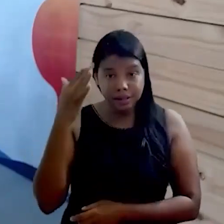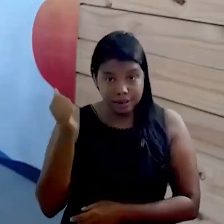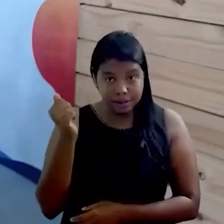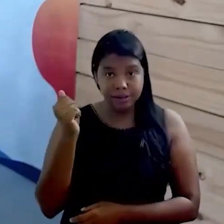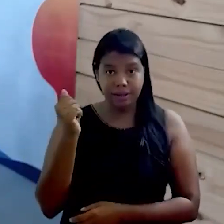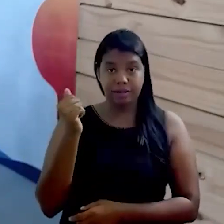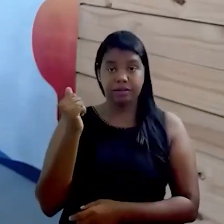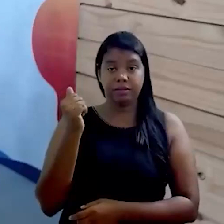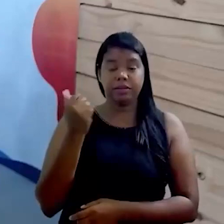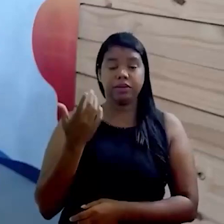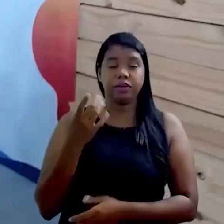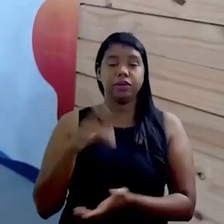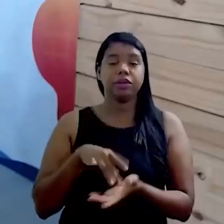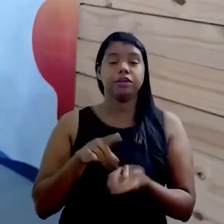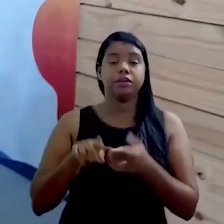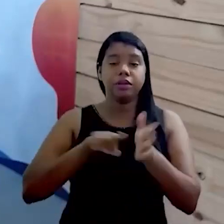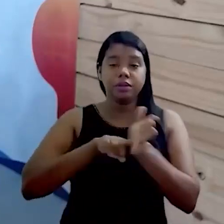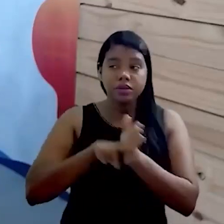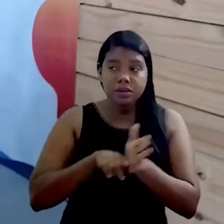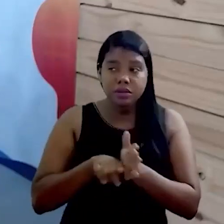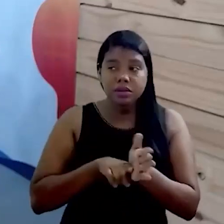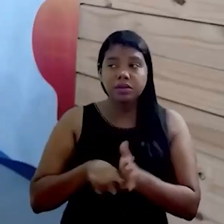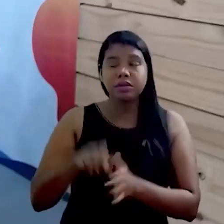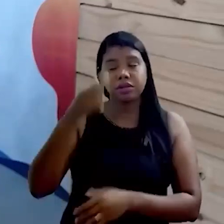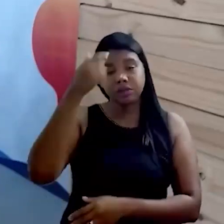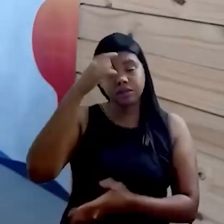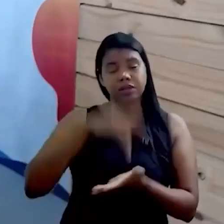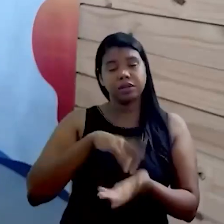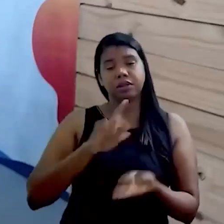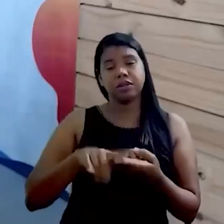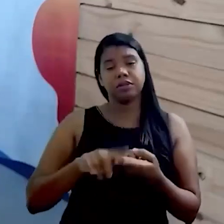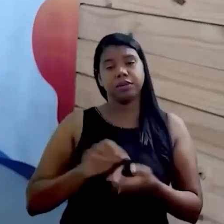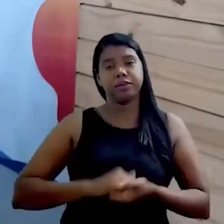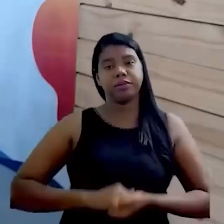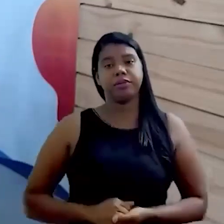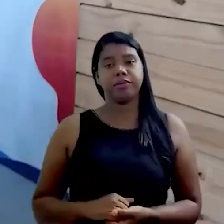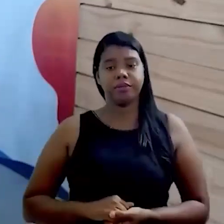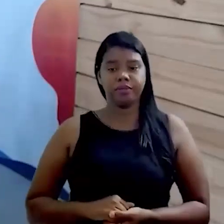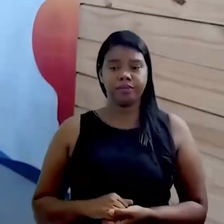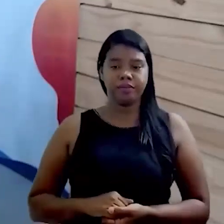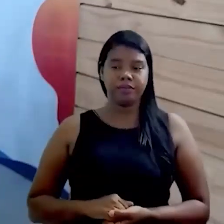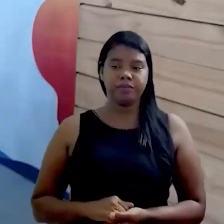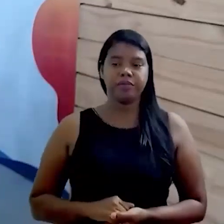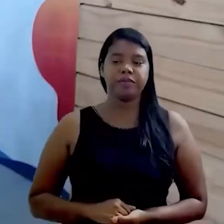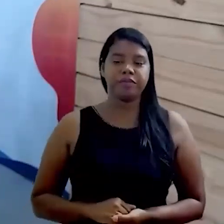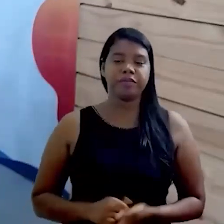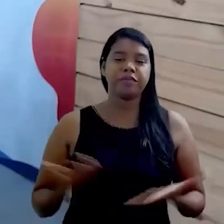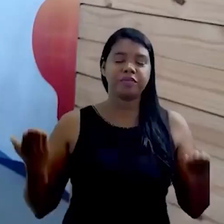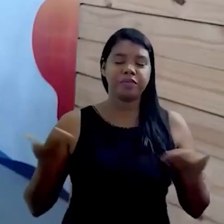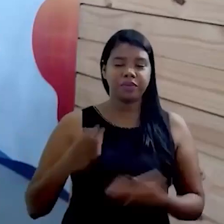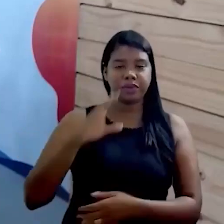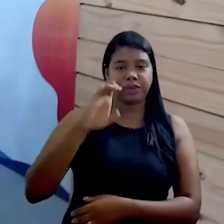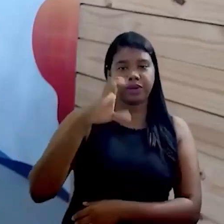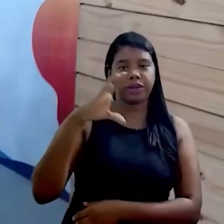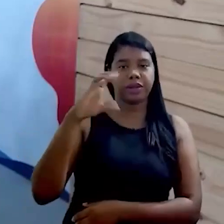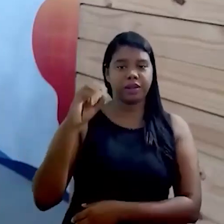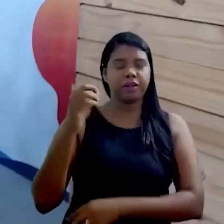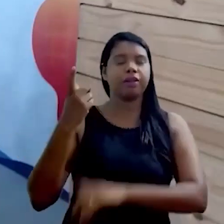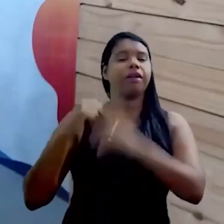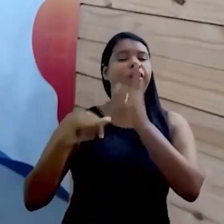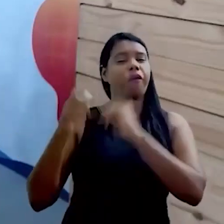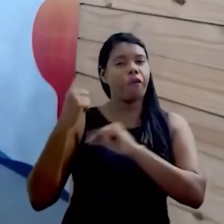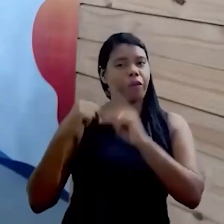que elas vão pesquisar bastante. Um consumo consciente, né? Também. E aí acaba entrando numa outra tendência que são os